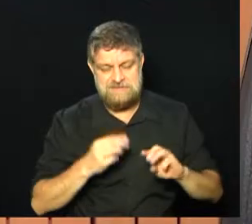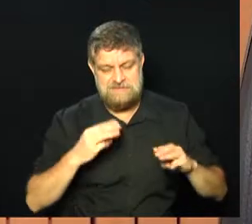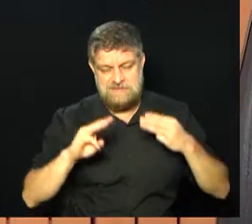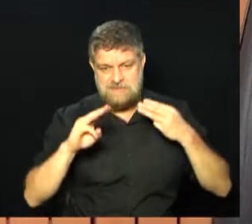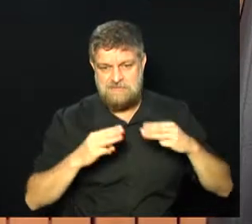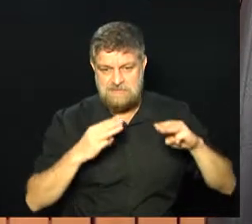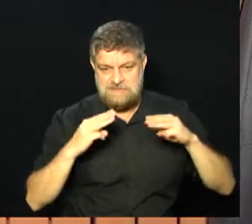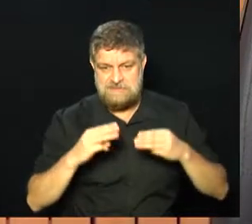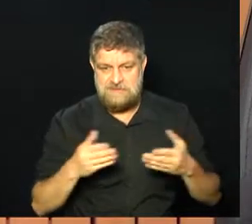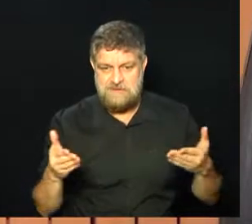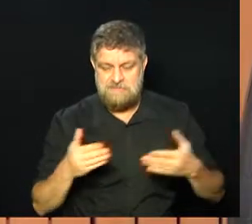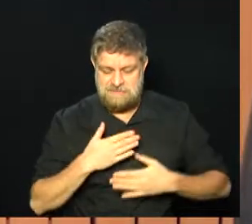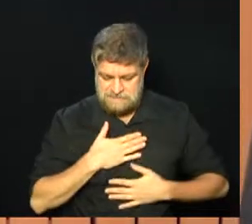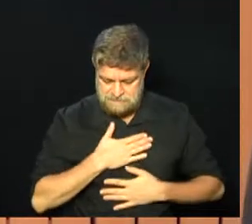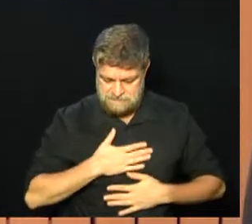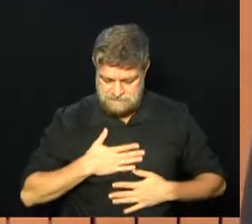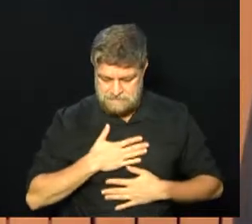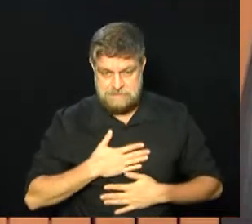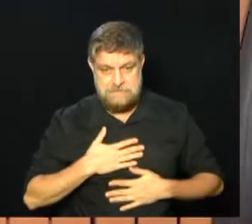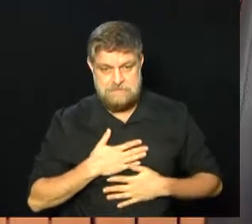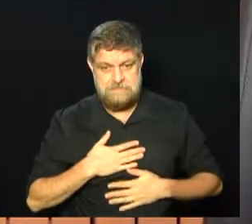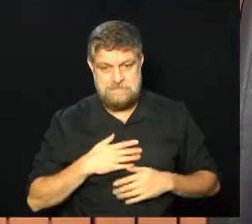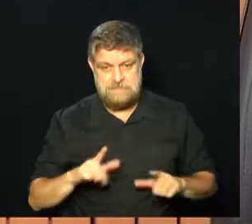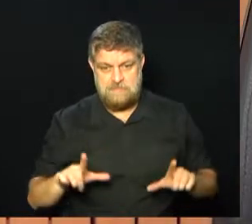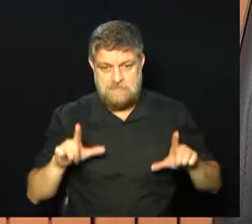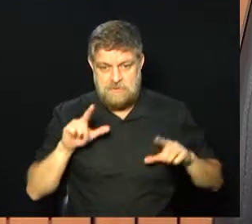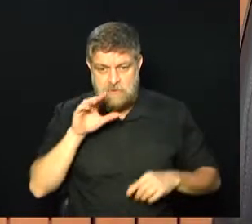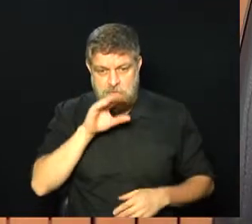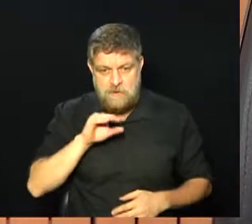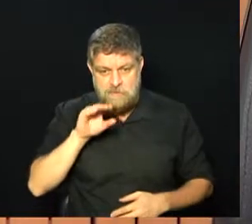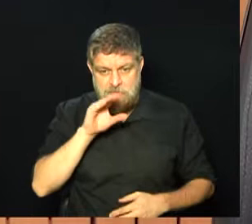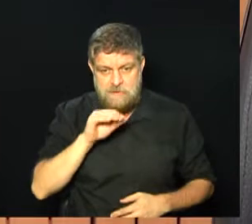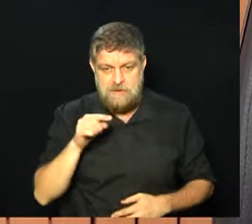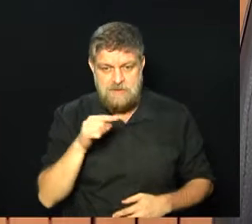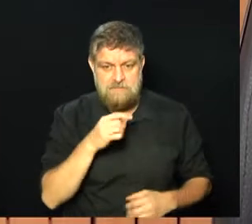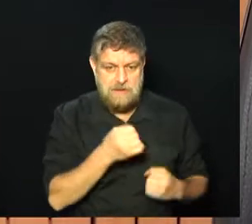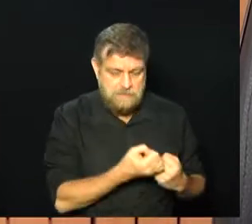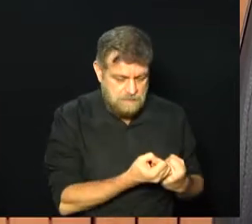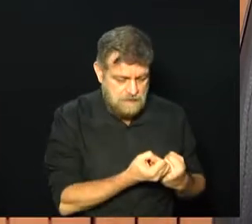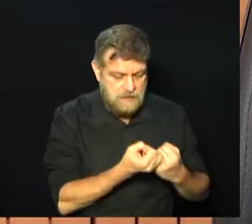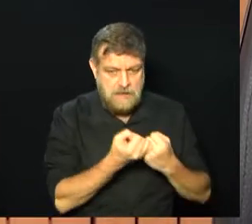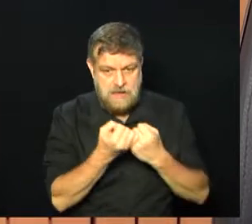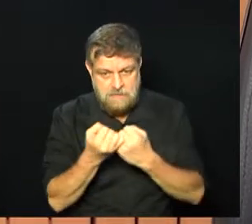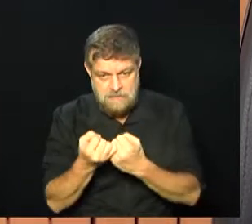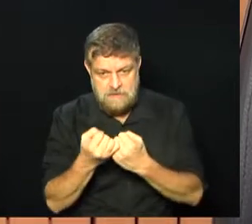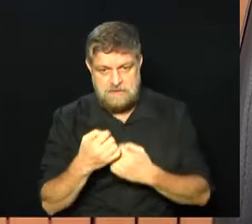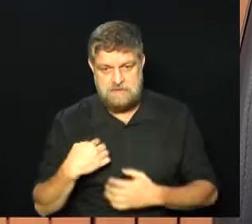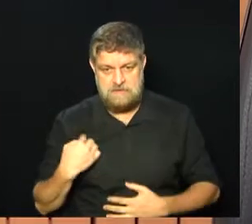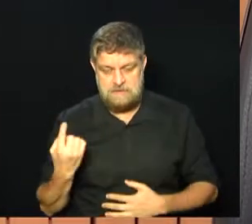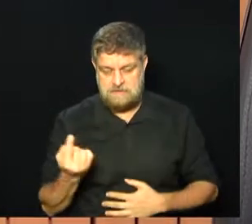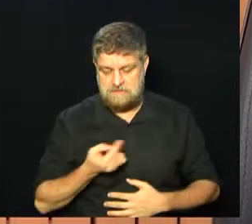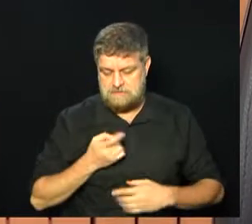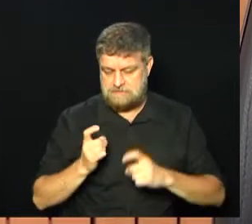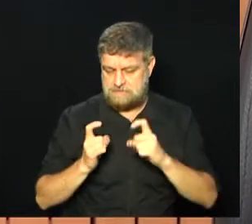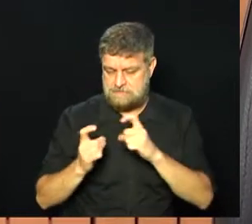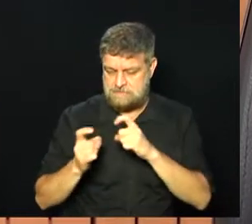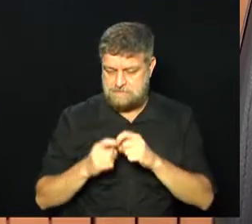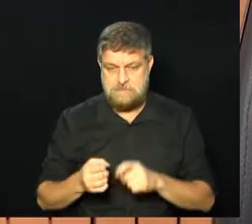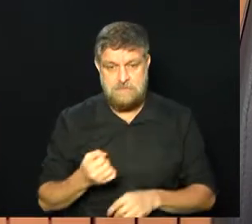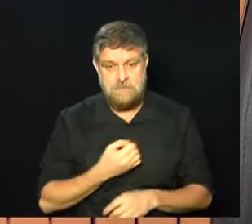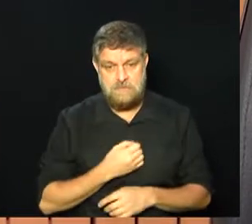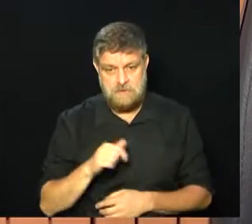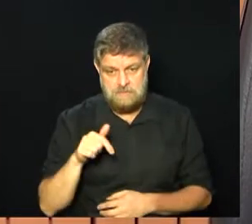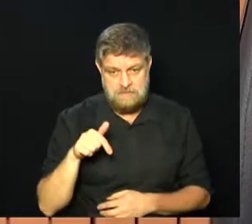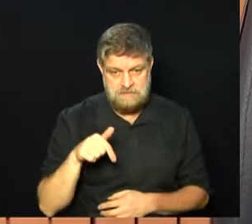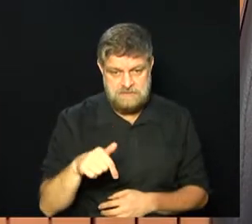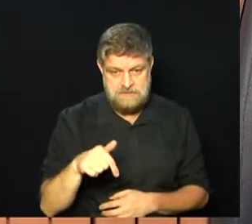nos honra muito com a presença, tenho certeza que contribuirá muito com essa nossa reunião da sétima, na verdade